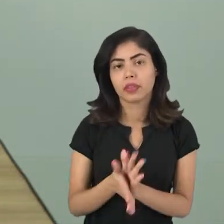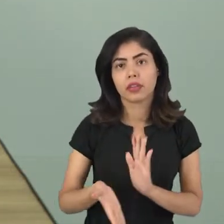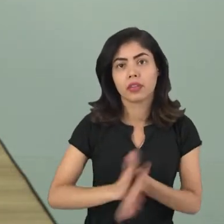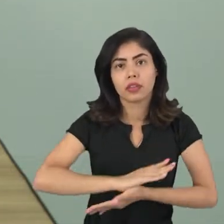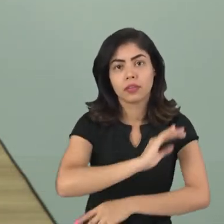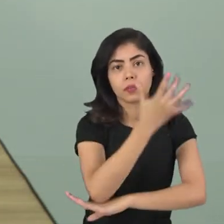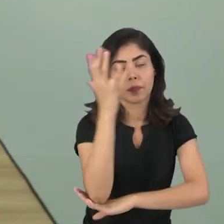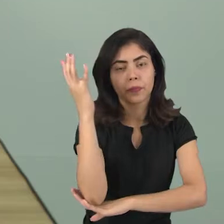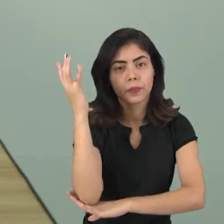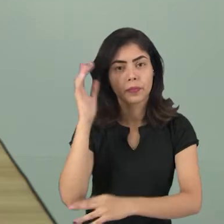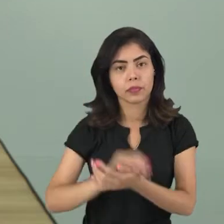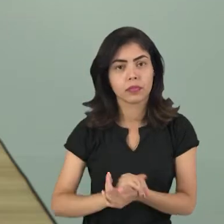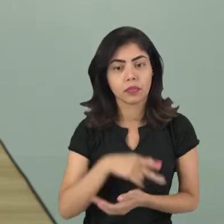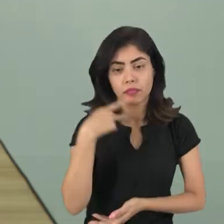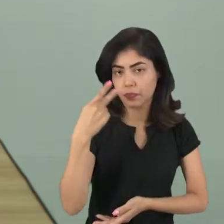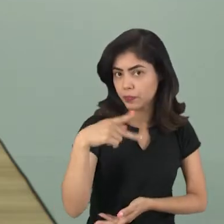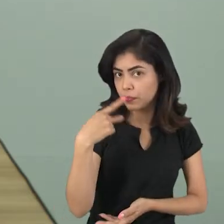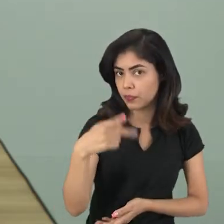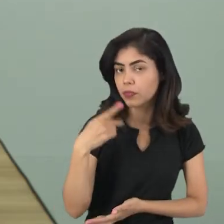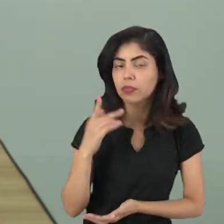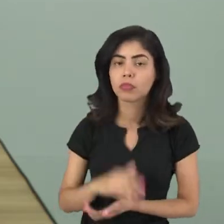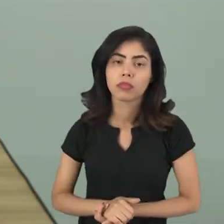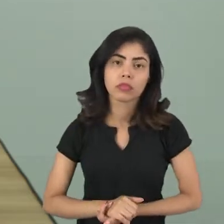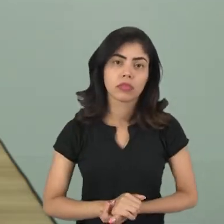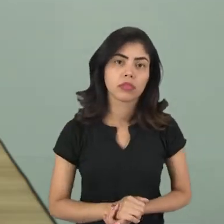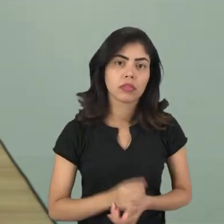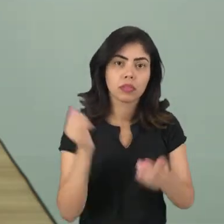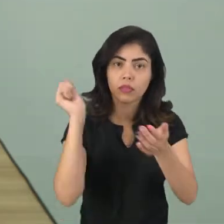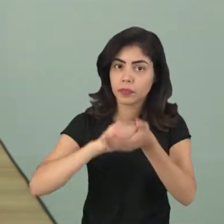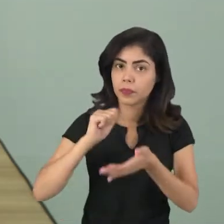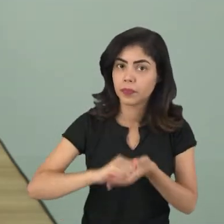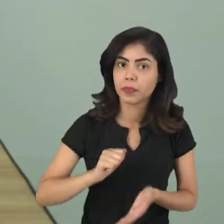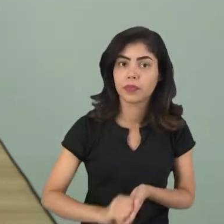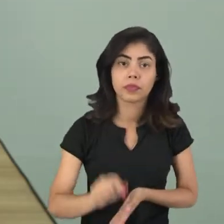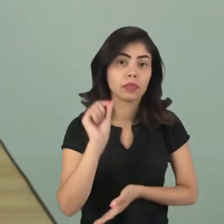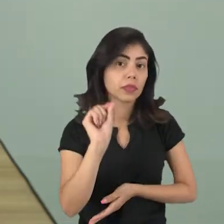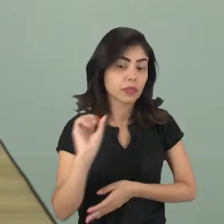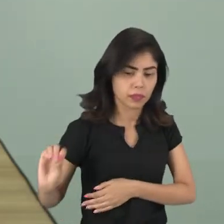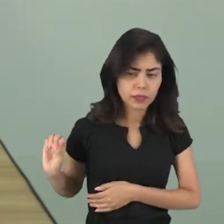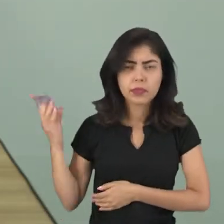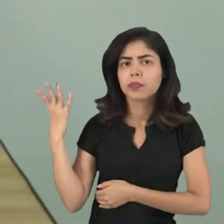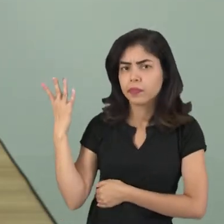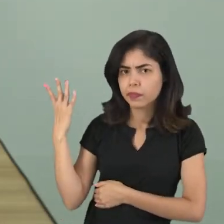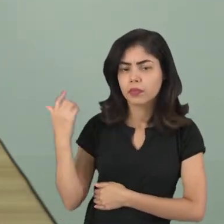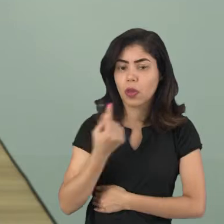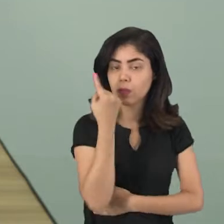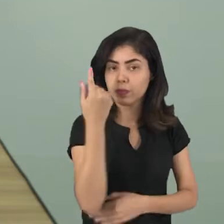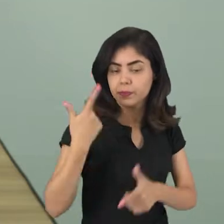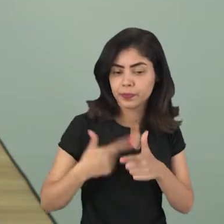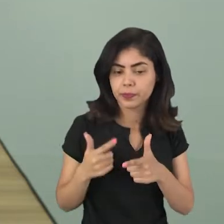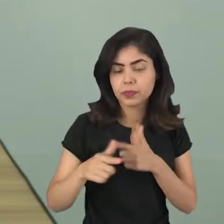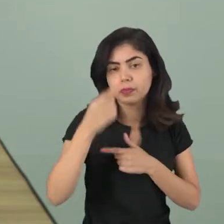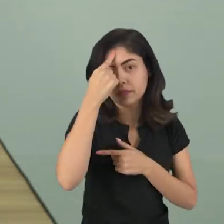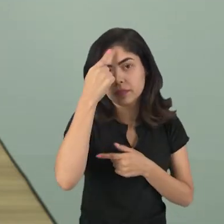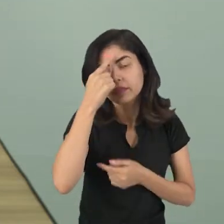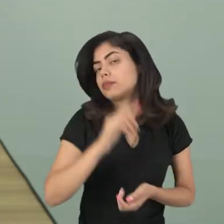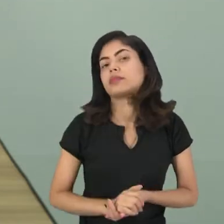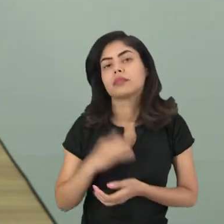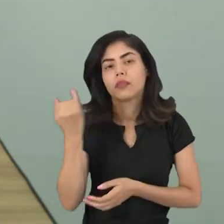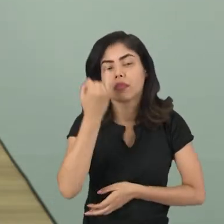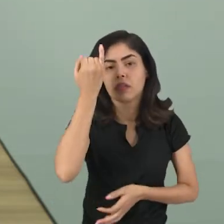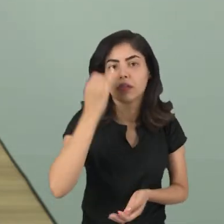da natureza. Então, ele vai falar, ele vai descrever que isso, o que acontece. Um dos problemas principais que ele